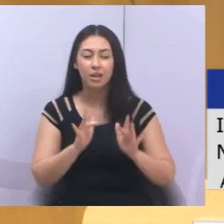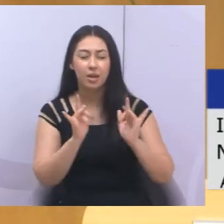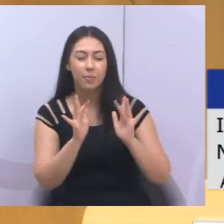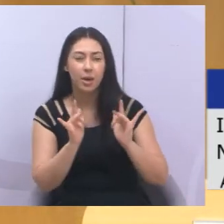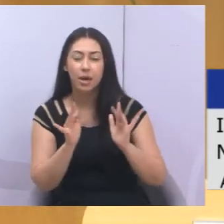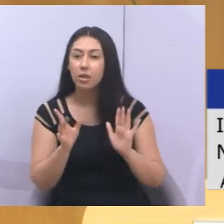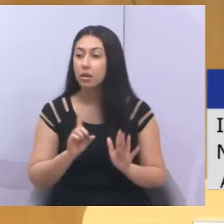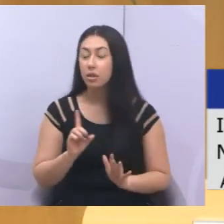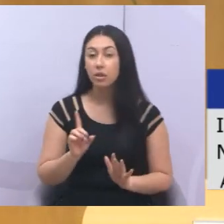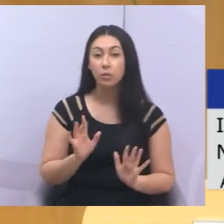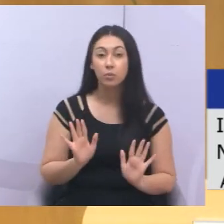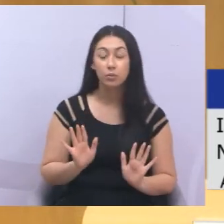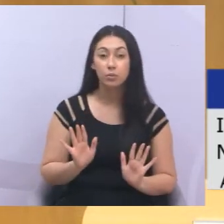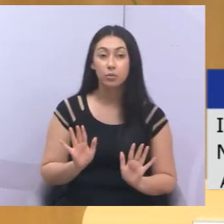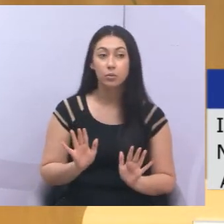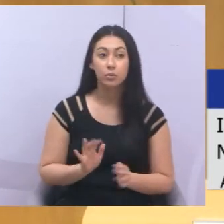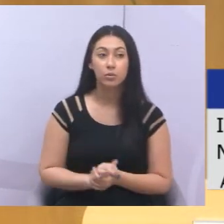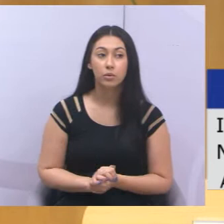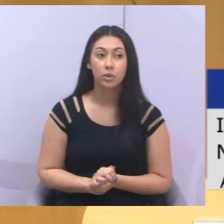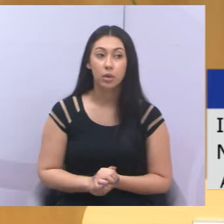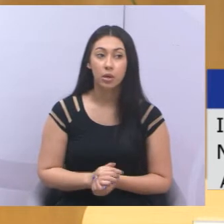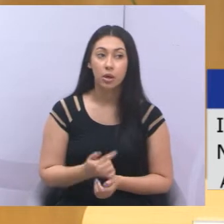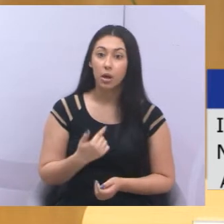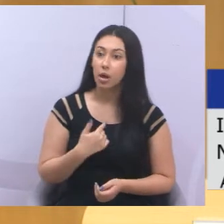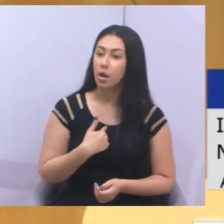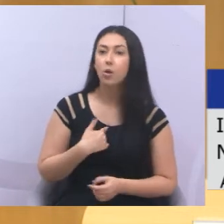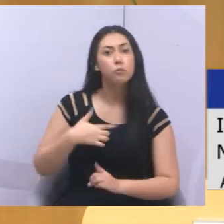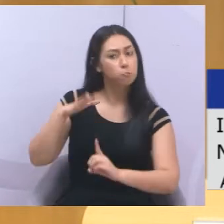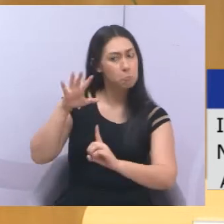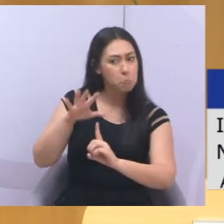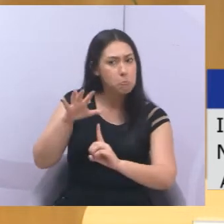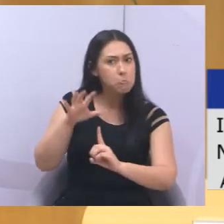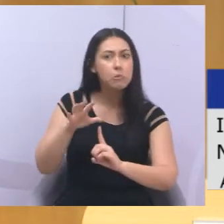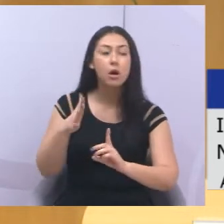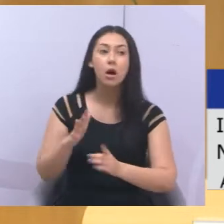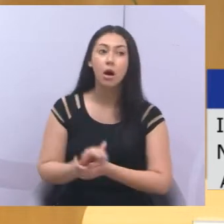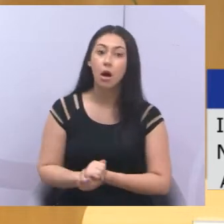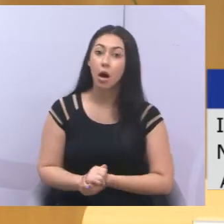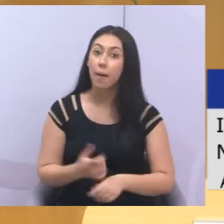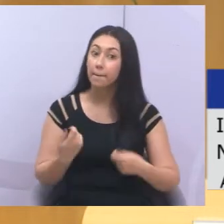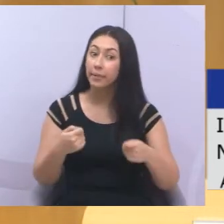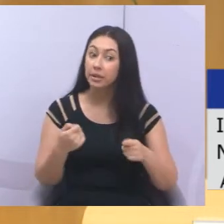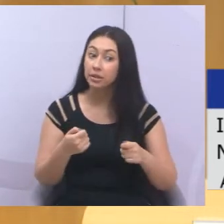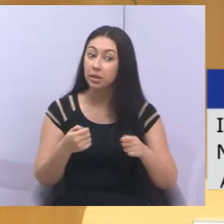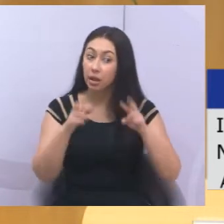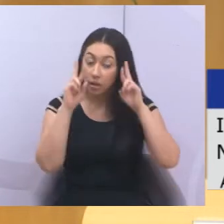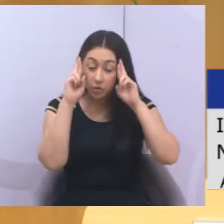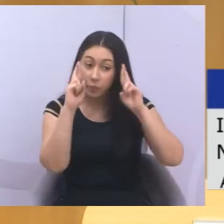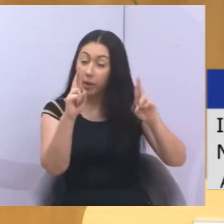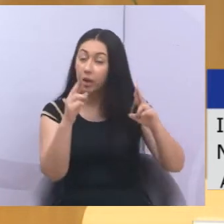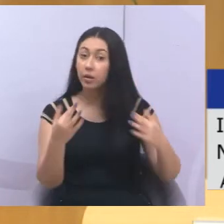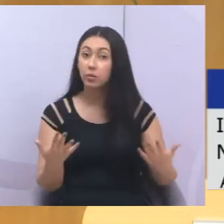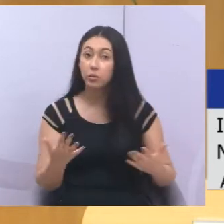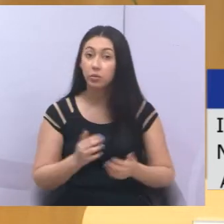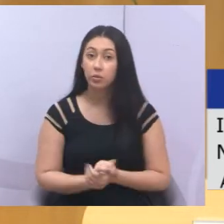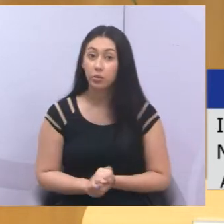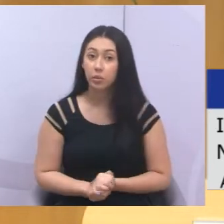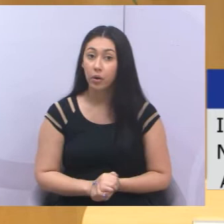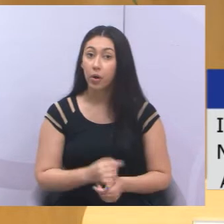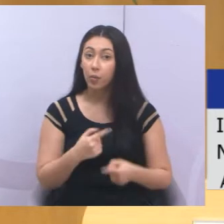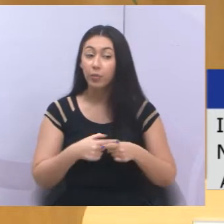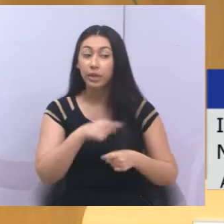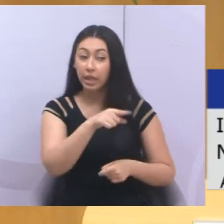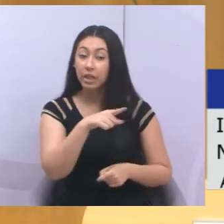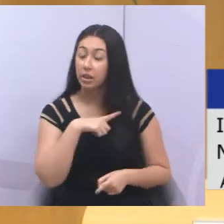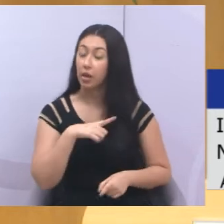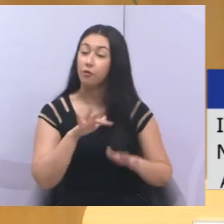teve namorado, o Lucas de paquera, pô, eu fico em cima, porque sempre falo para ele, respeite a irmã dos outros, a filha dos outros,